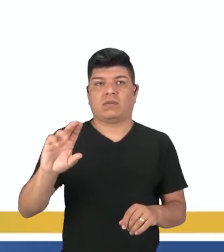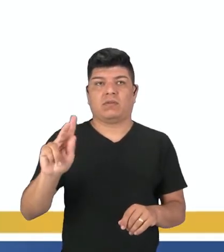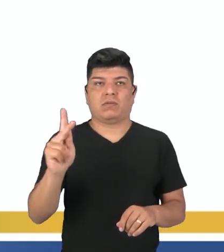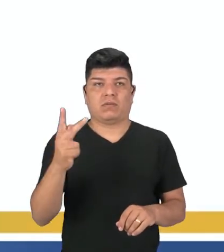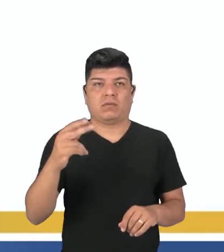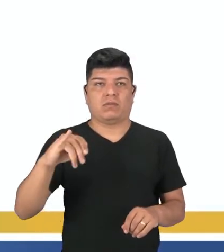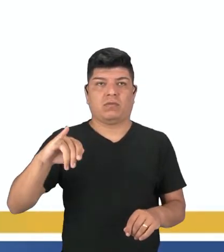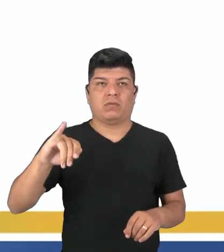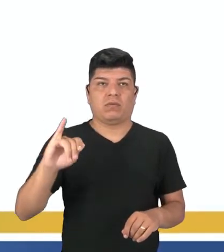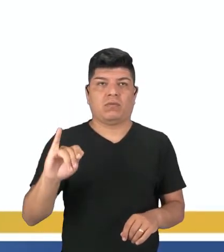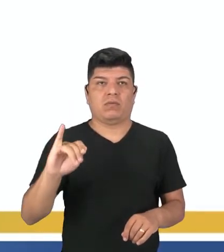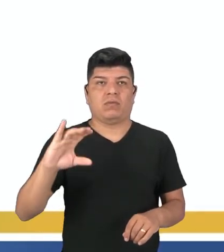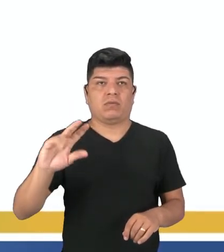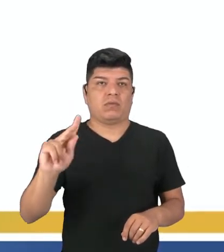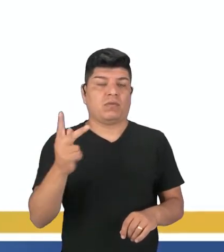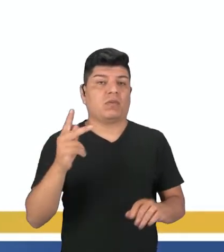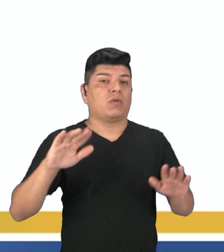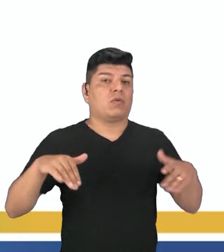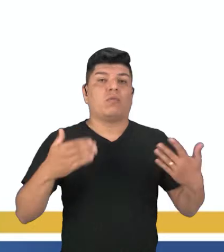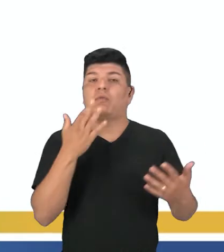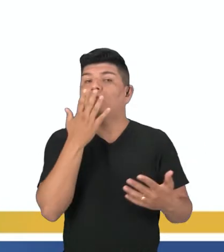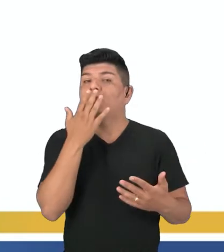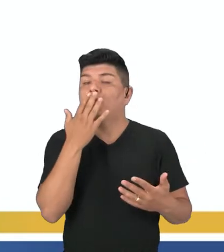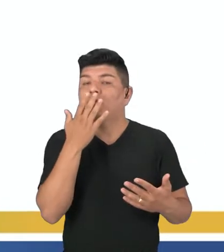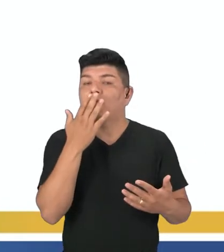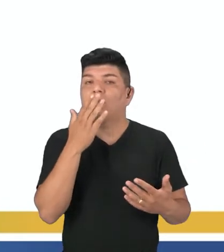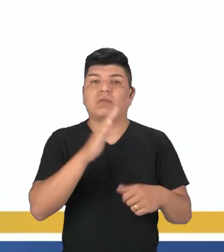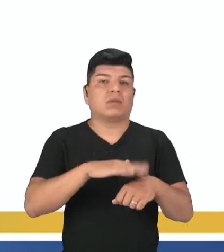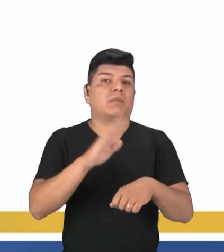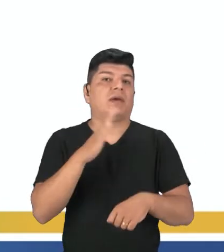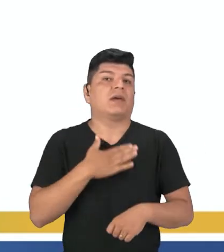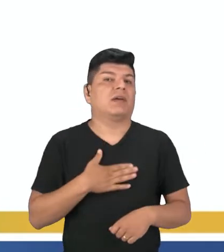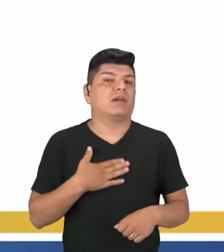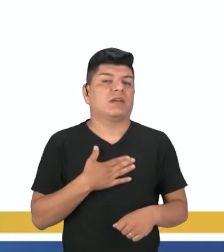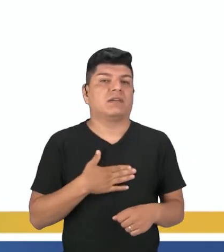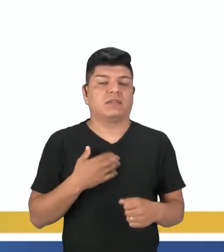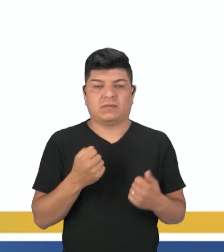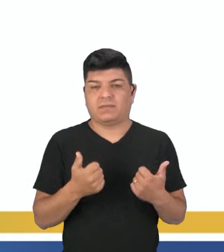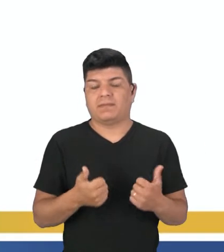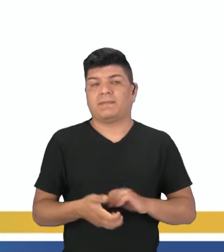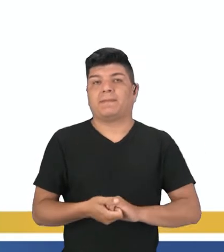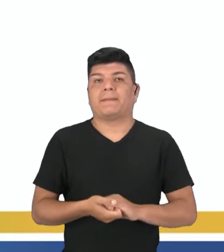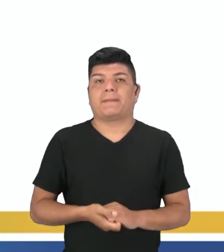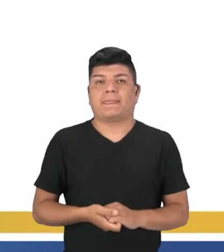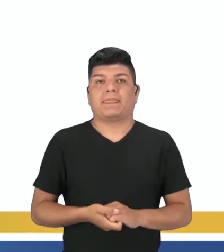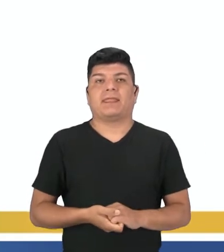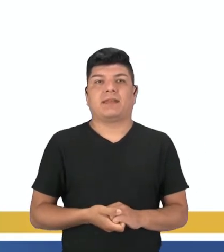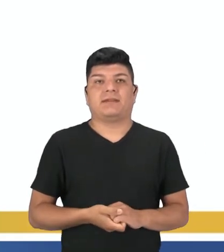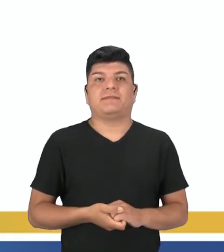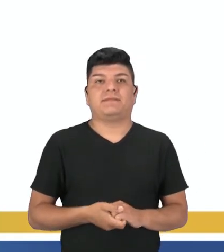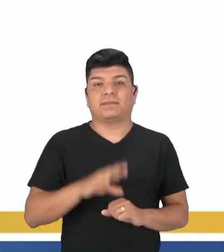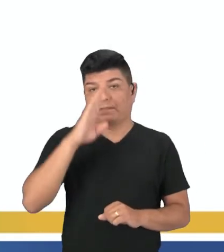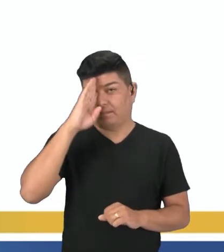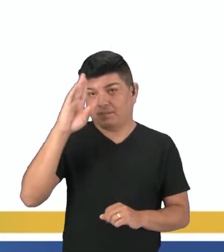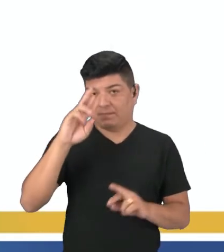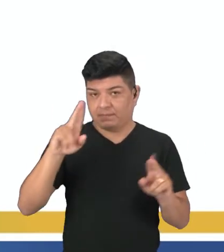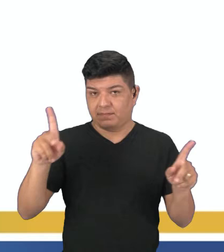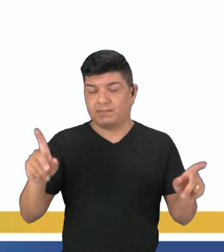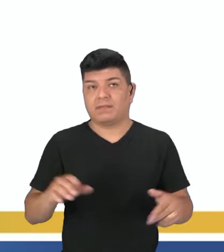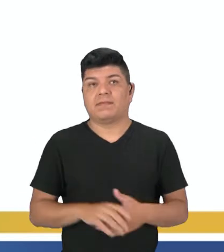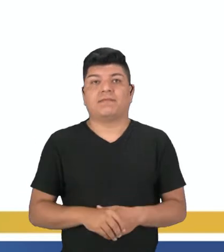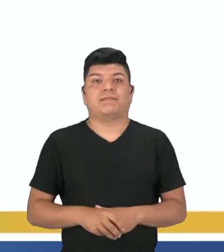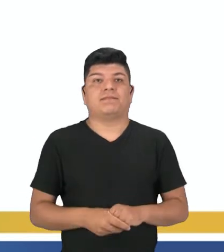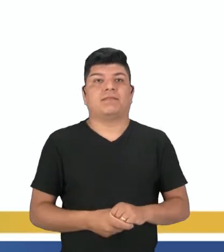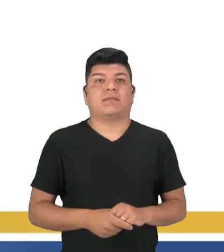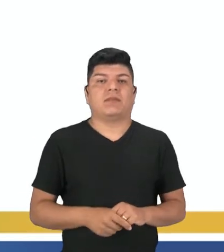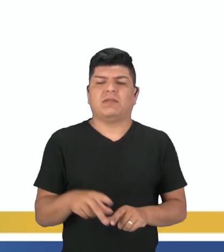tradução é a mesma, né? Qual é a sua cor favorita? Qual é a sua cor favorita? Ok? Esse é a principal diferença. Teacher,